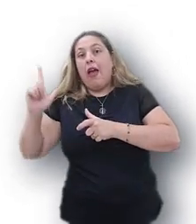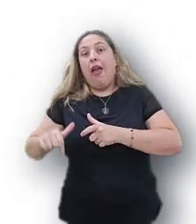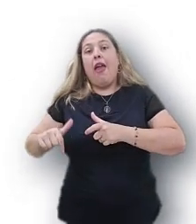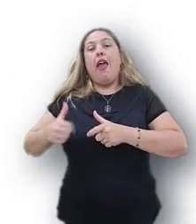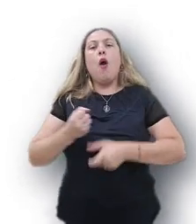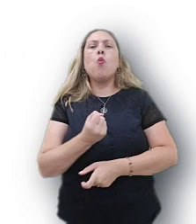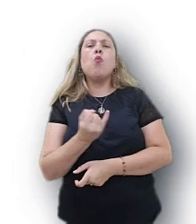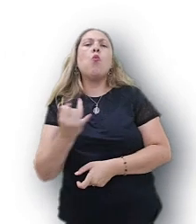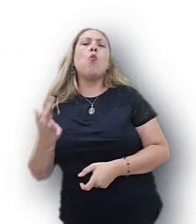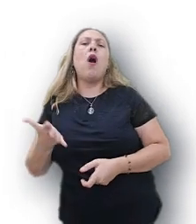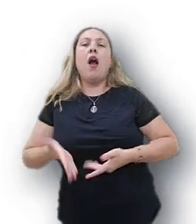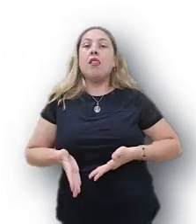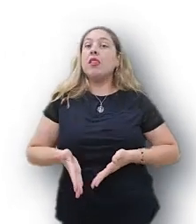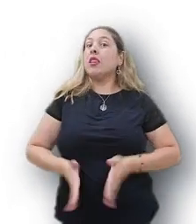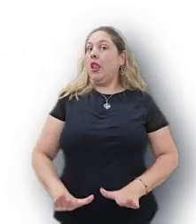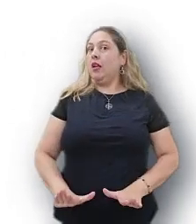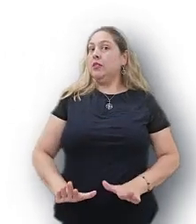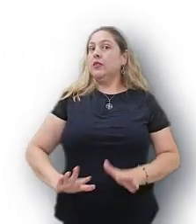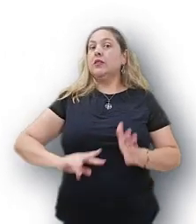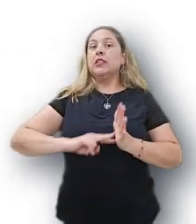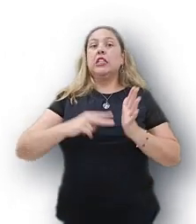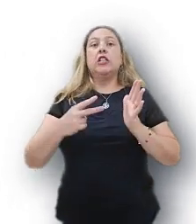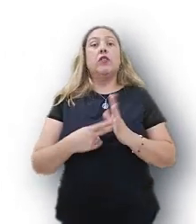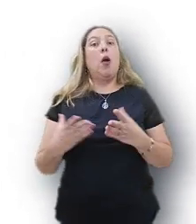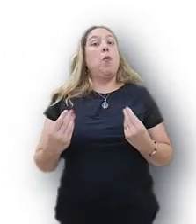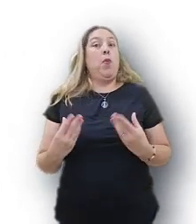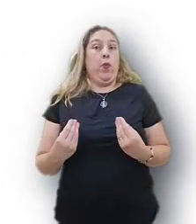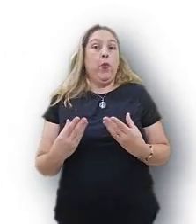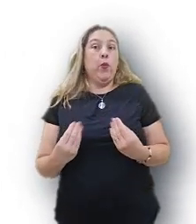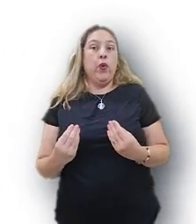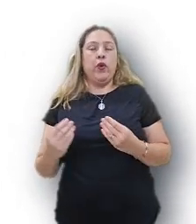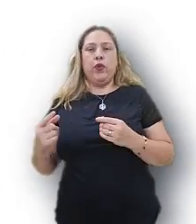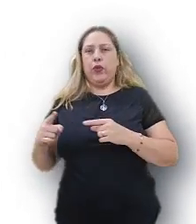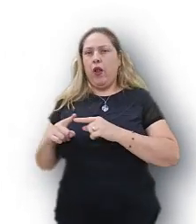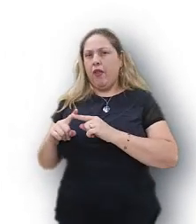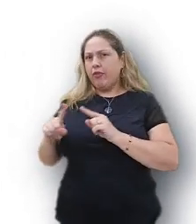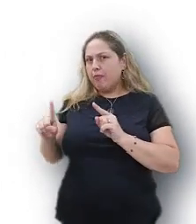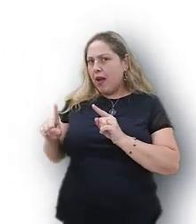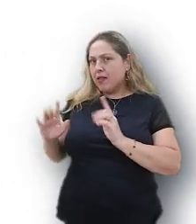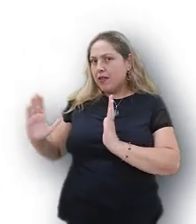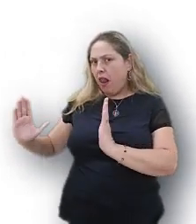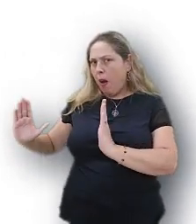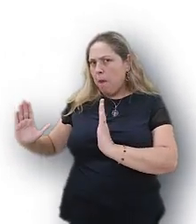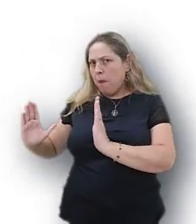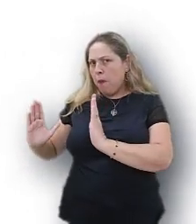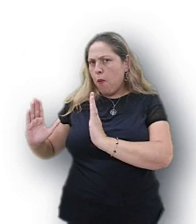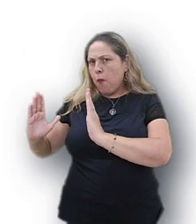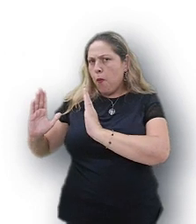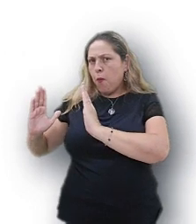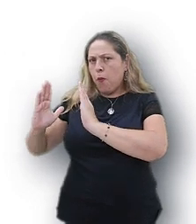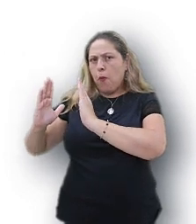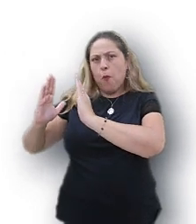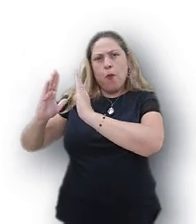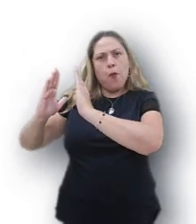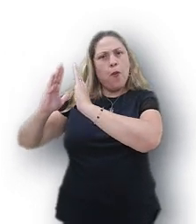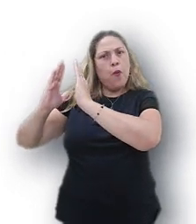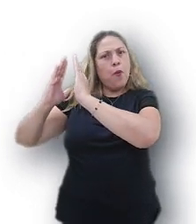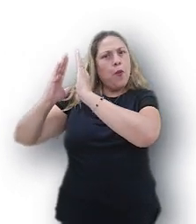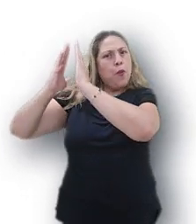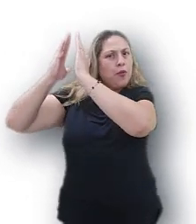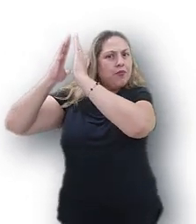uma ampla base que demonstra um número de nascimento, que seria a taxa de natalidade, bem